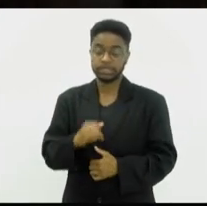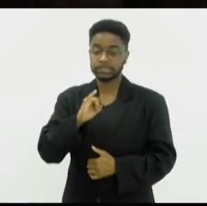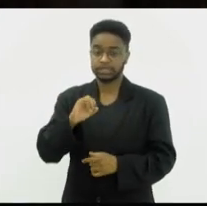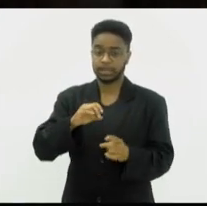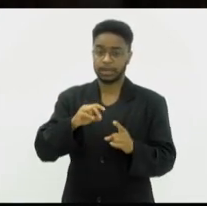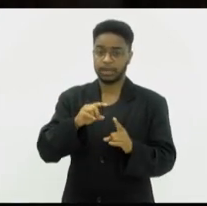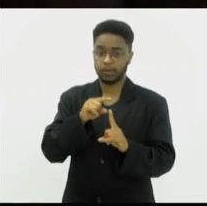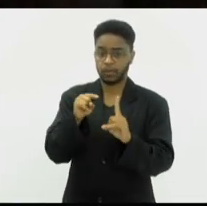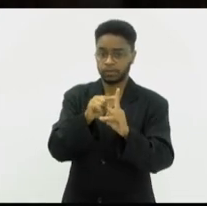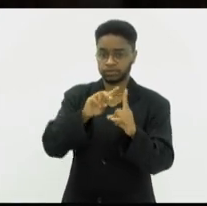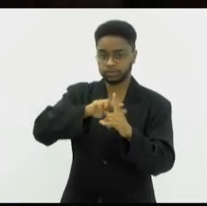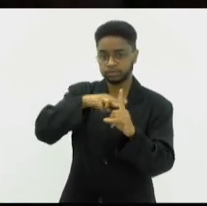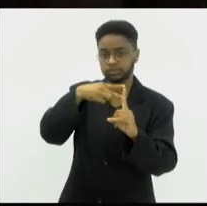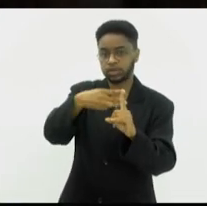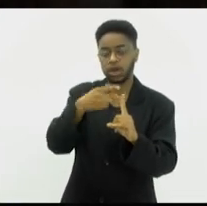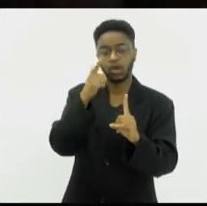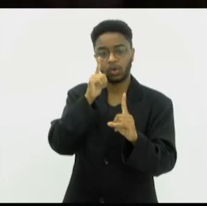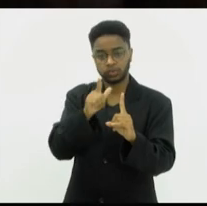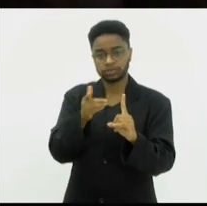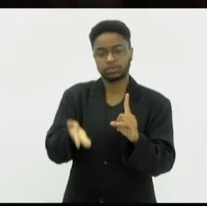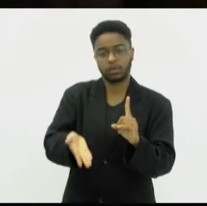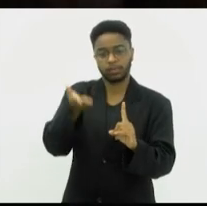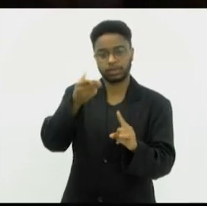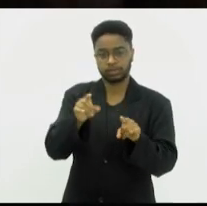meta, a gente aumenta a meta.